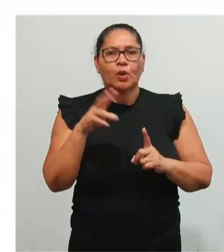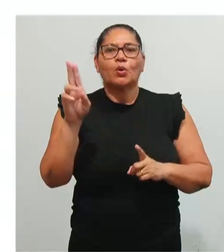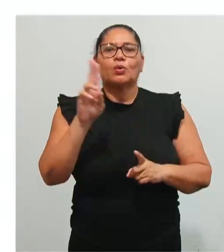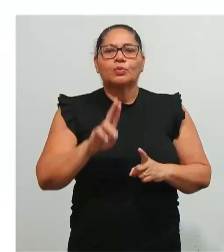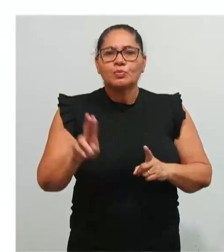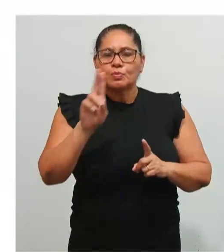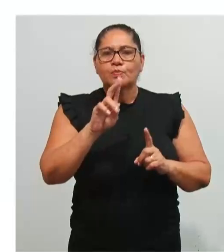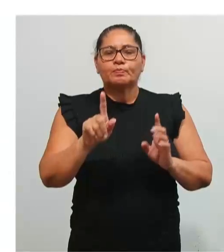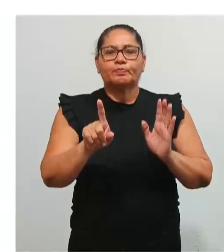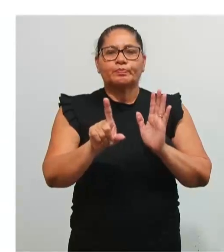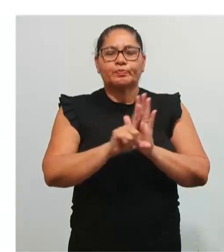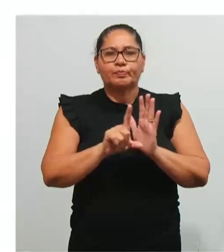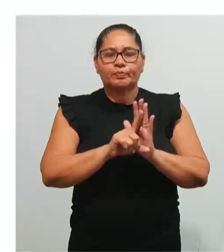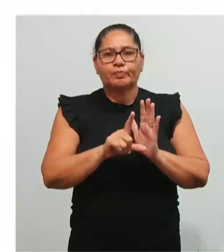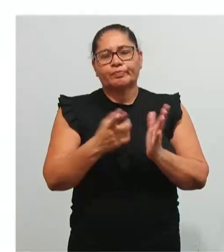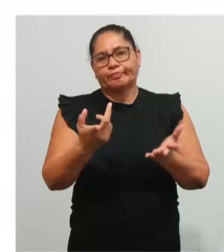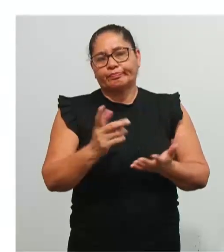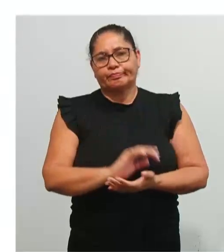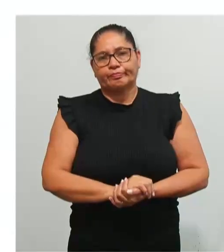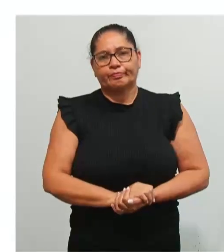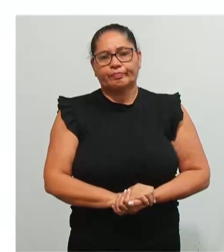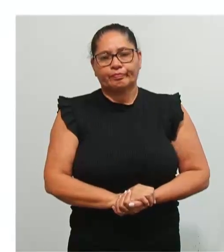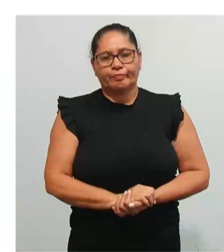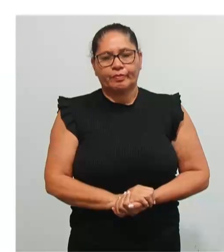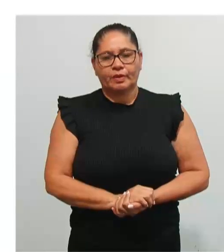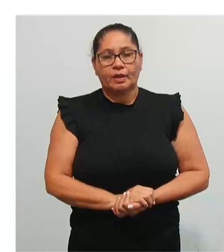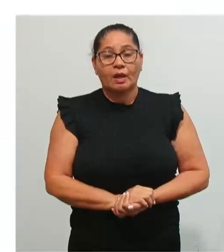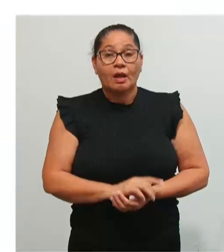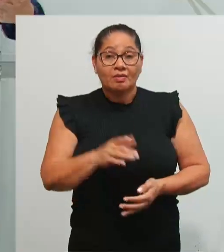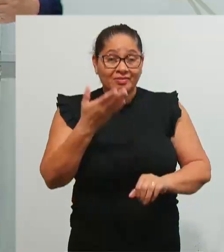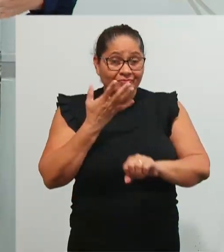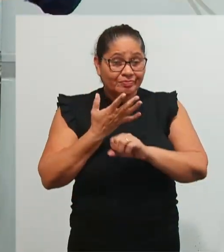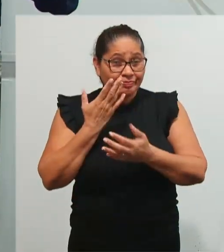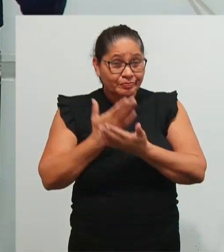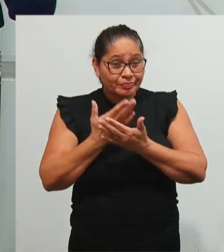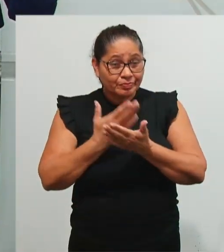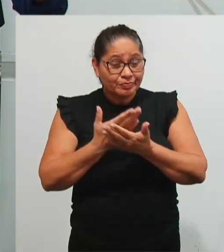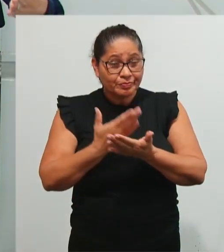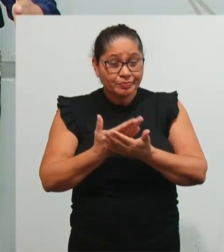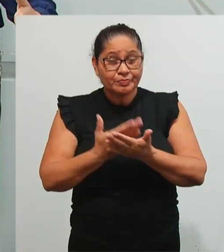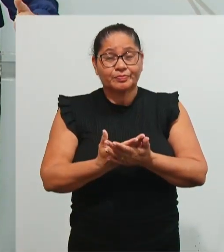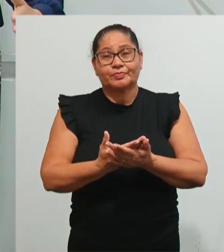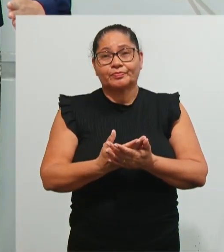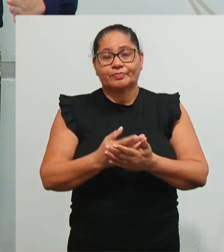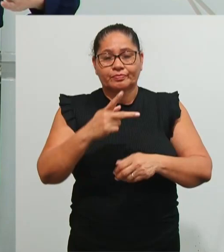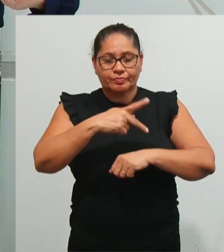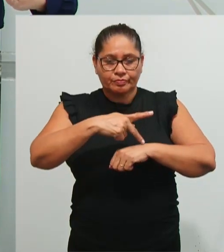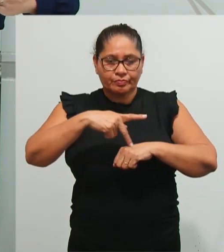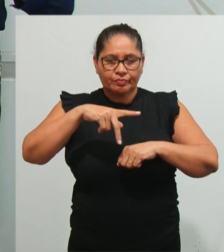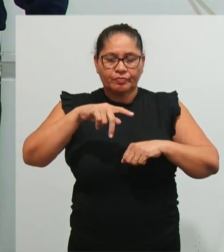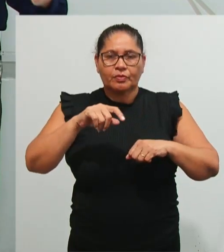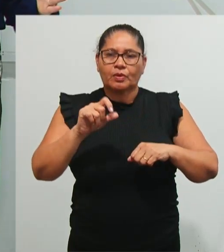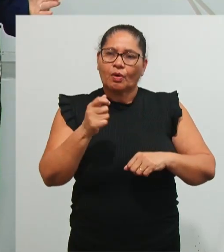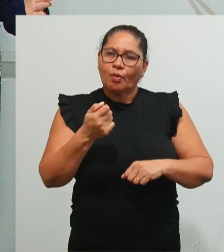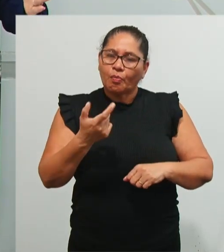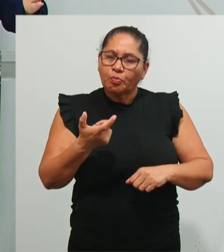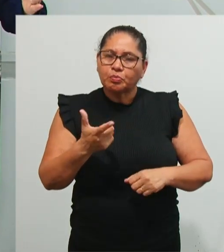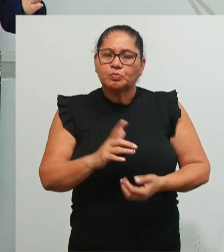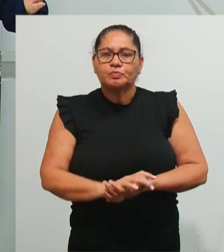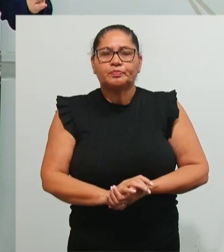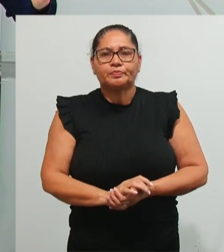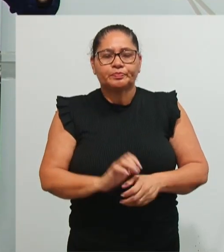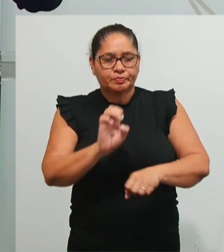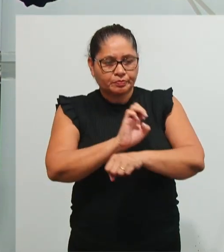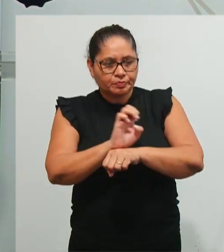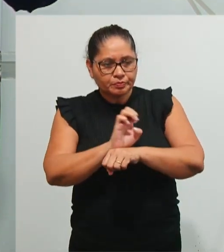novo termo denominado accountability. Gente, vocês que já estudaram aí na nossa pós-graduação um pouco sobre a evolução dos modelos de